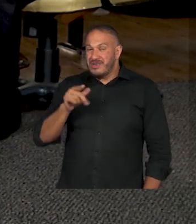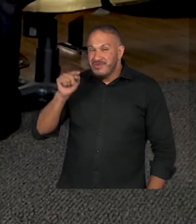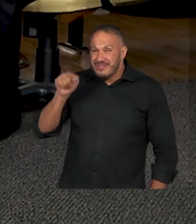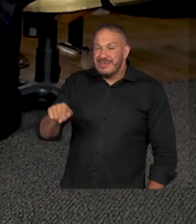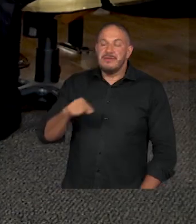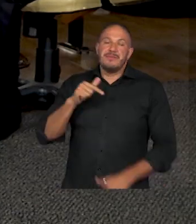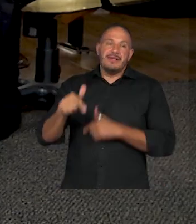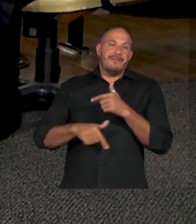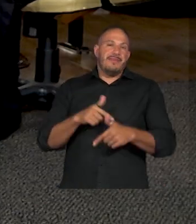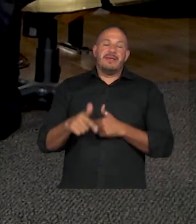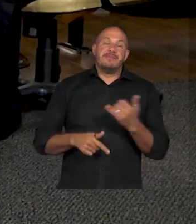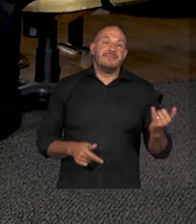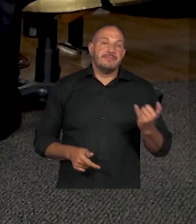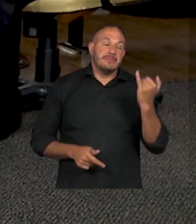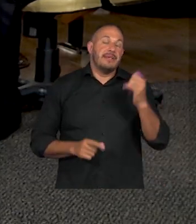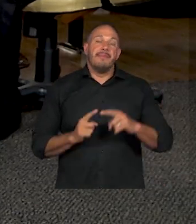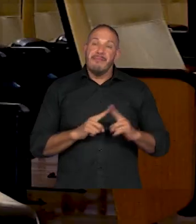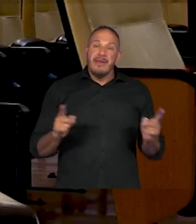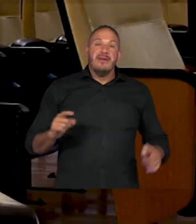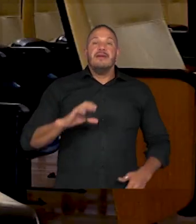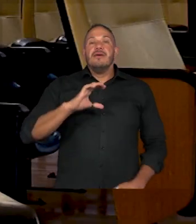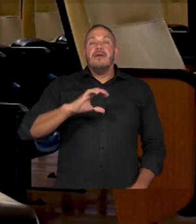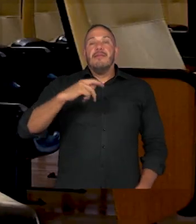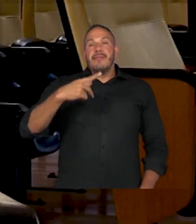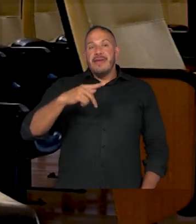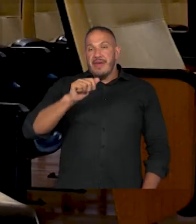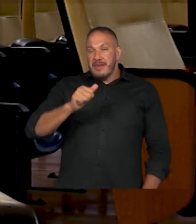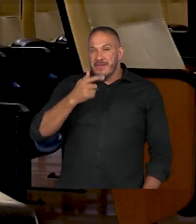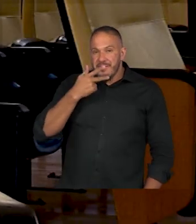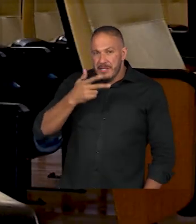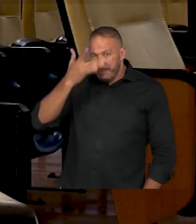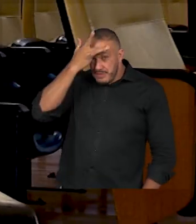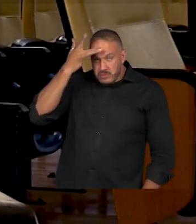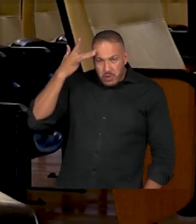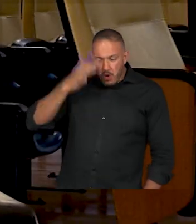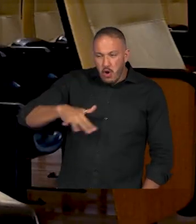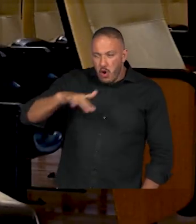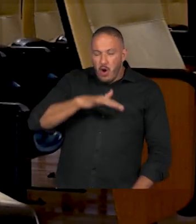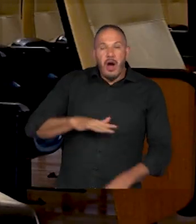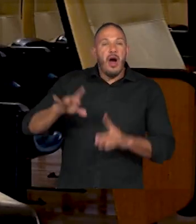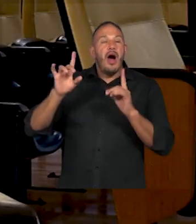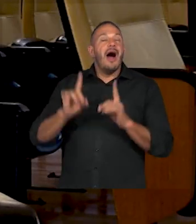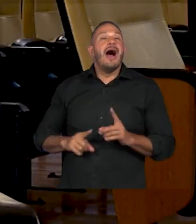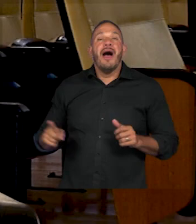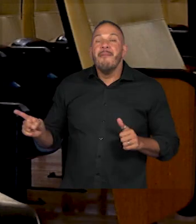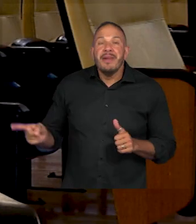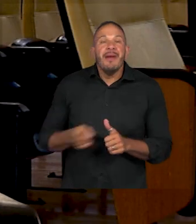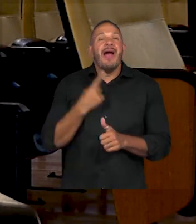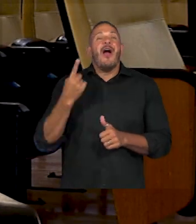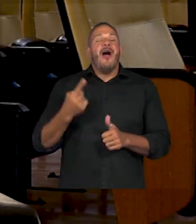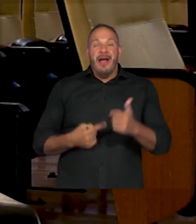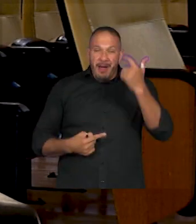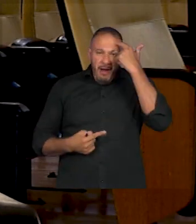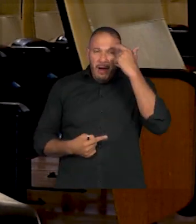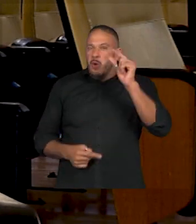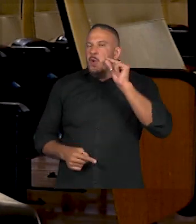importante. Mas o da CPA, quando você fala em pessoa com deficiência, o que é a primeira coisa que vem na nossa